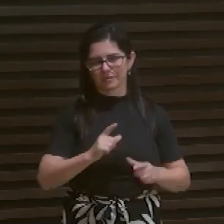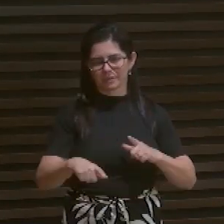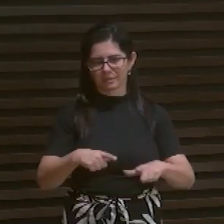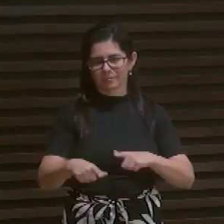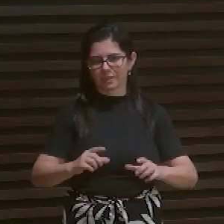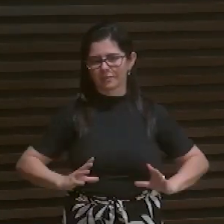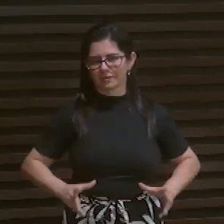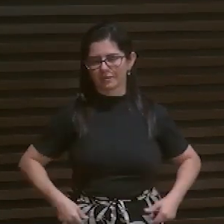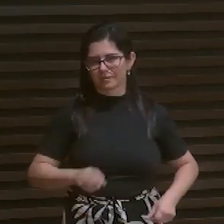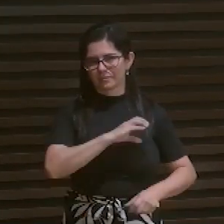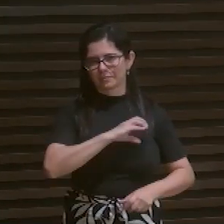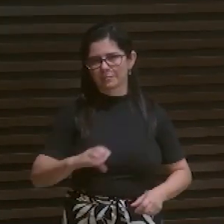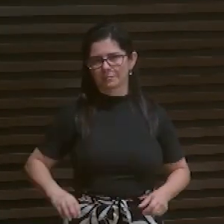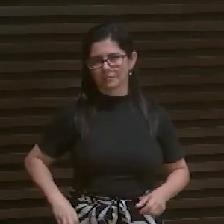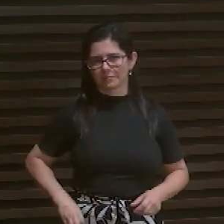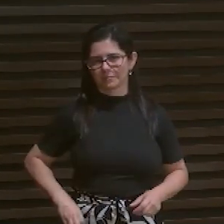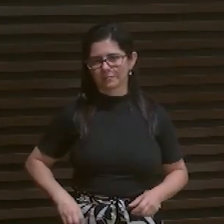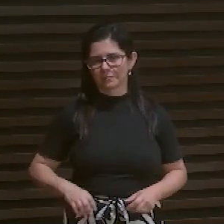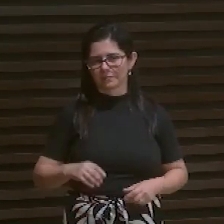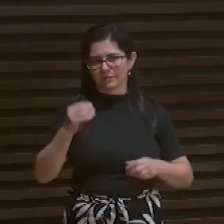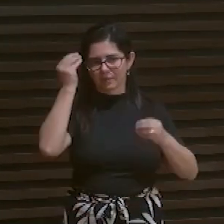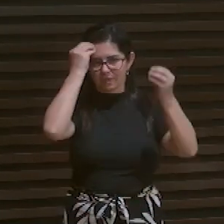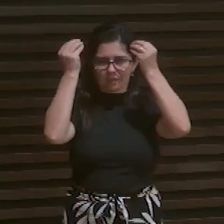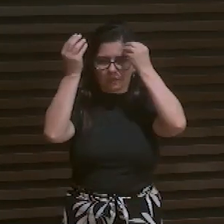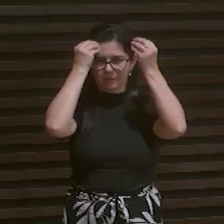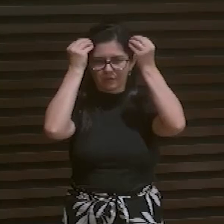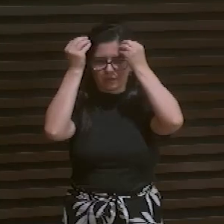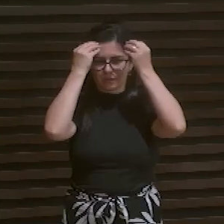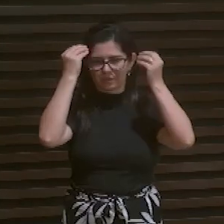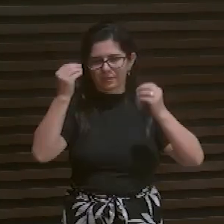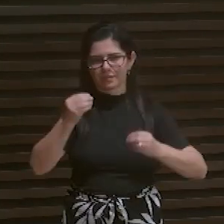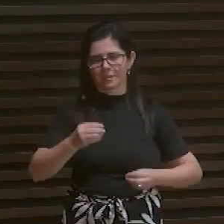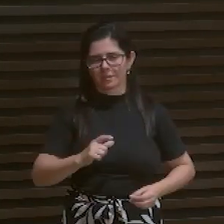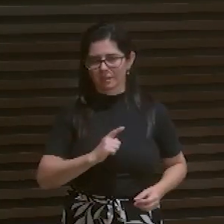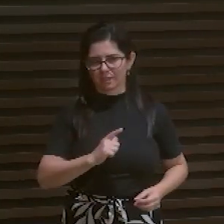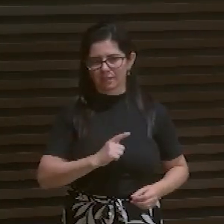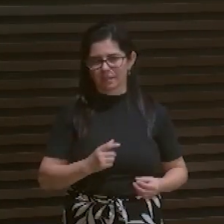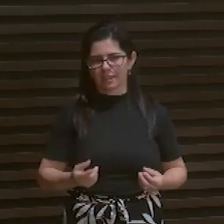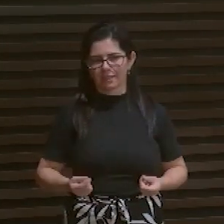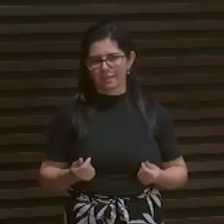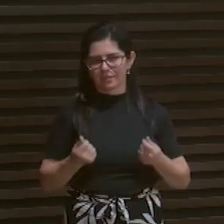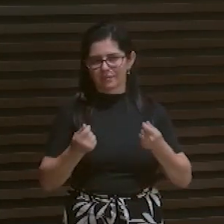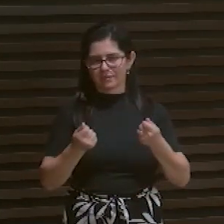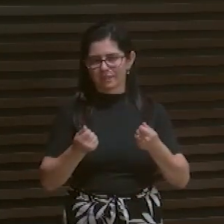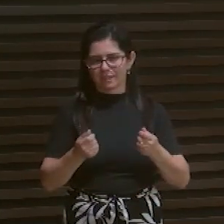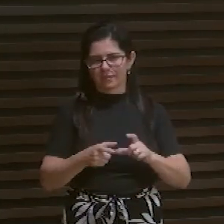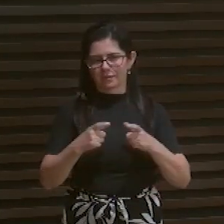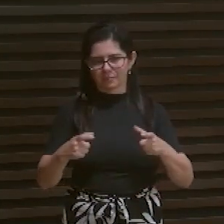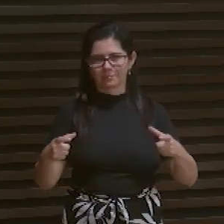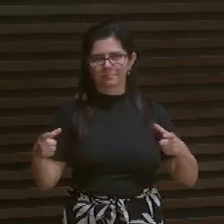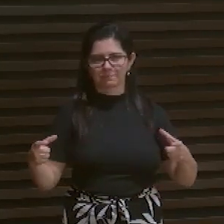Guardemos em nossas mentes que temos tesouros muito maiores que sabedorias e glórias humanas, lembrando que todas as coisas